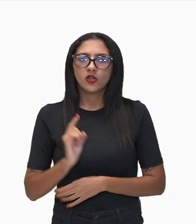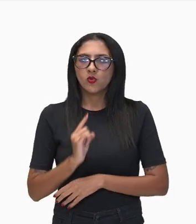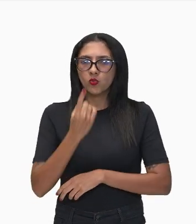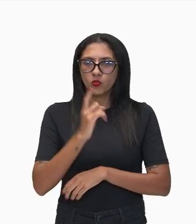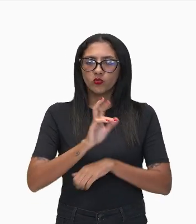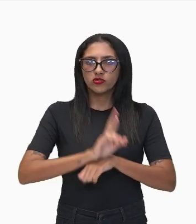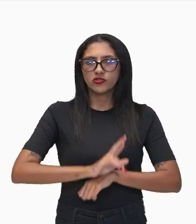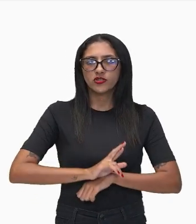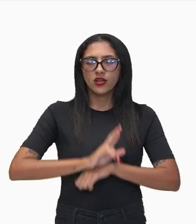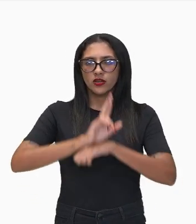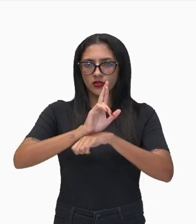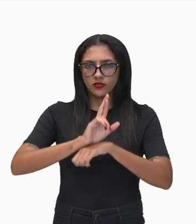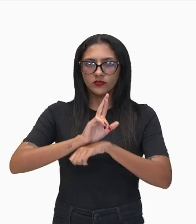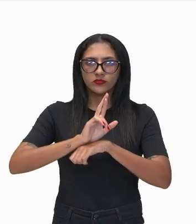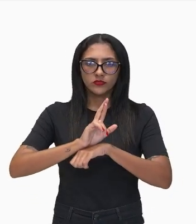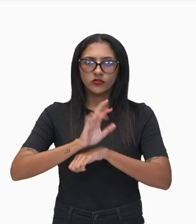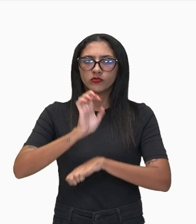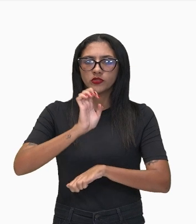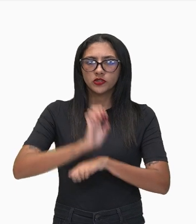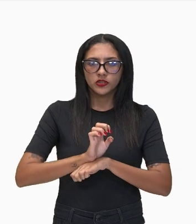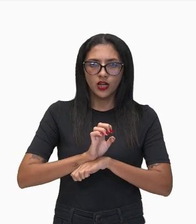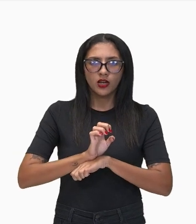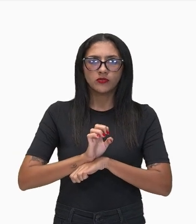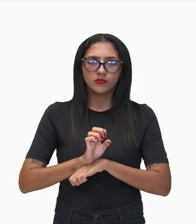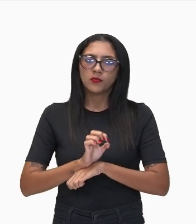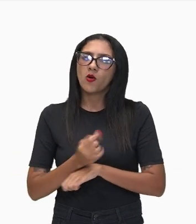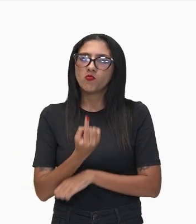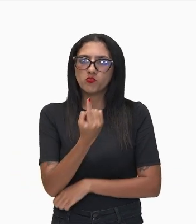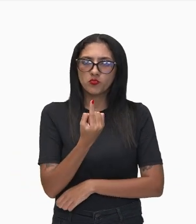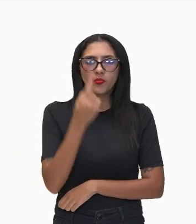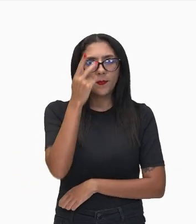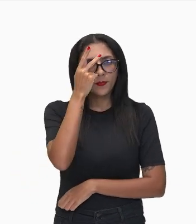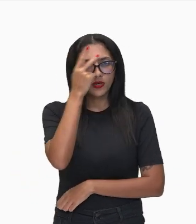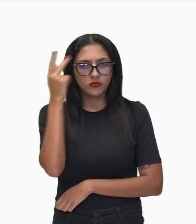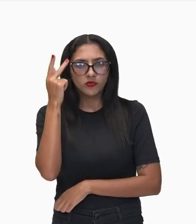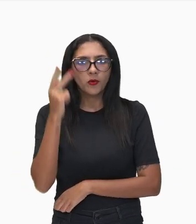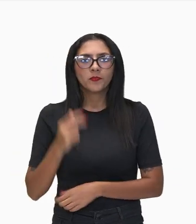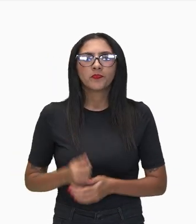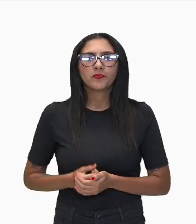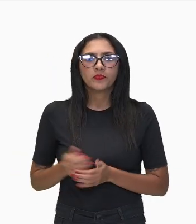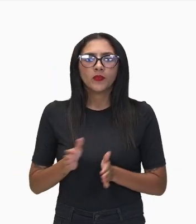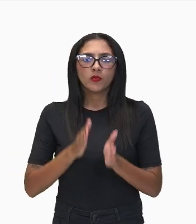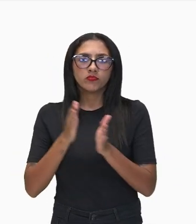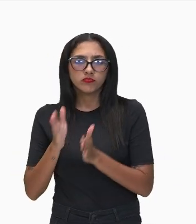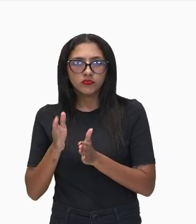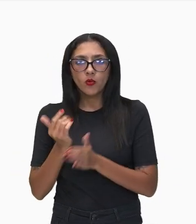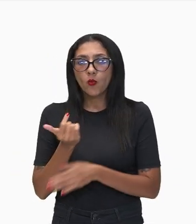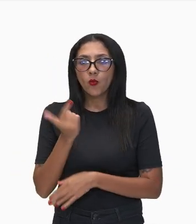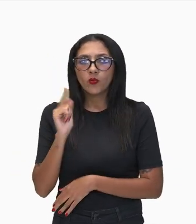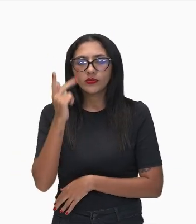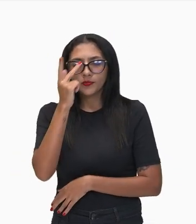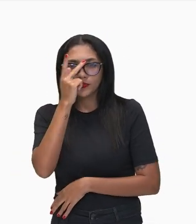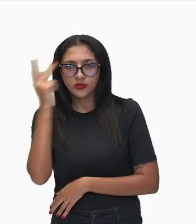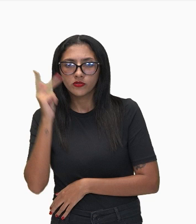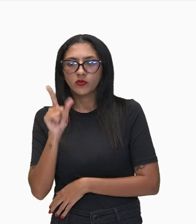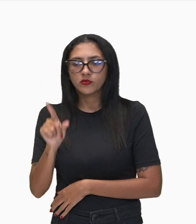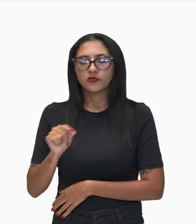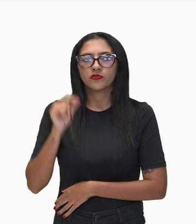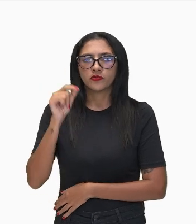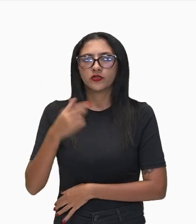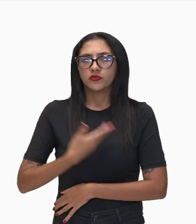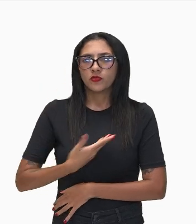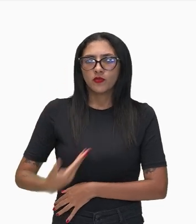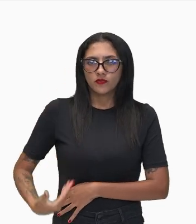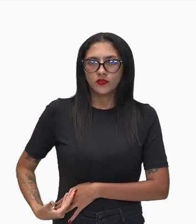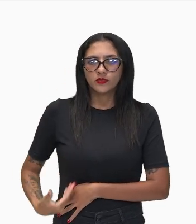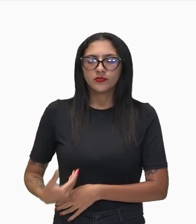Estado e representado por uma pessoa, e nós vamos ter um chefe de governo que é escolhido pelos